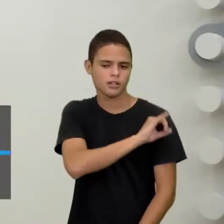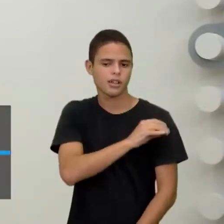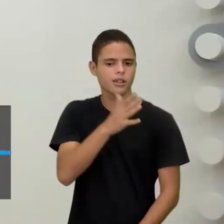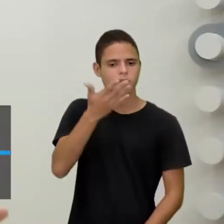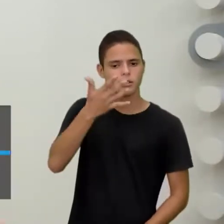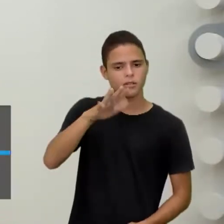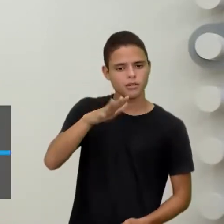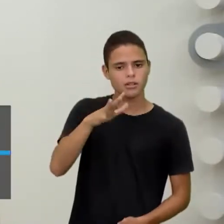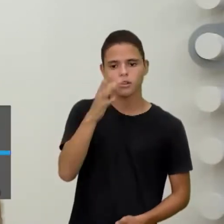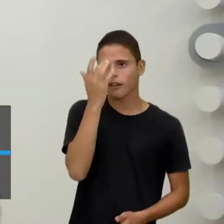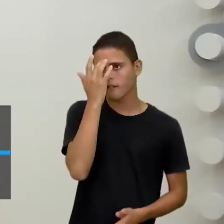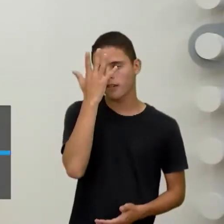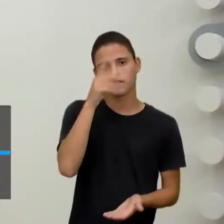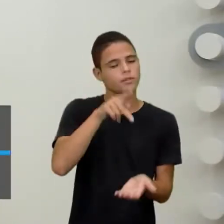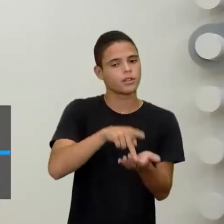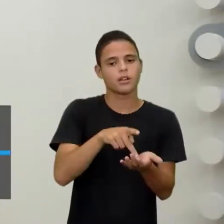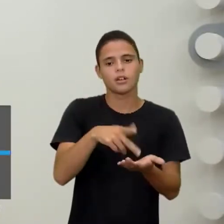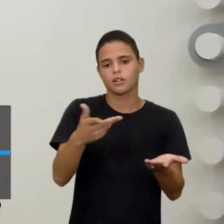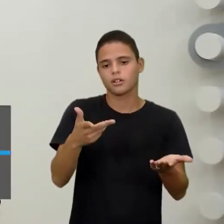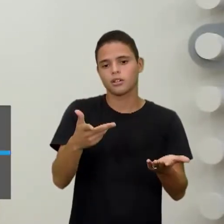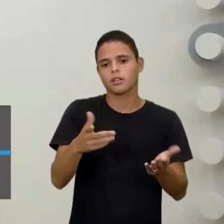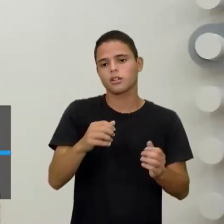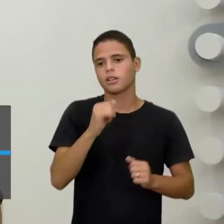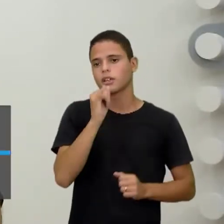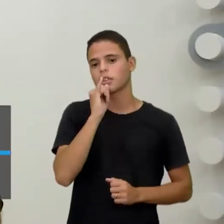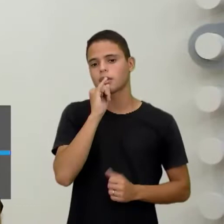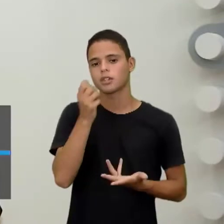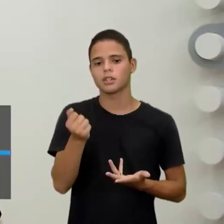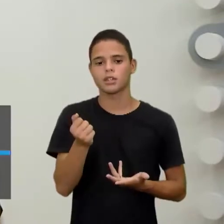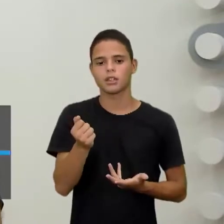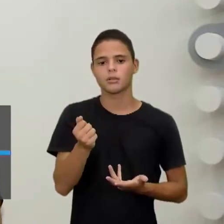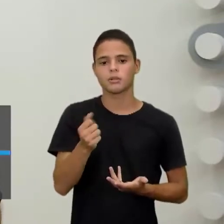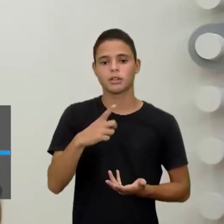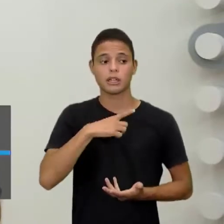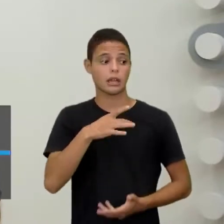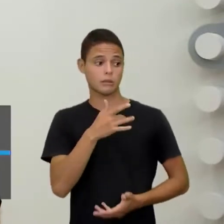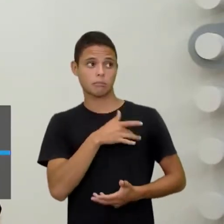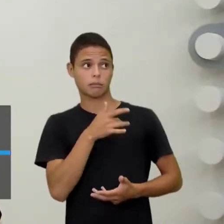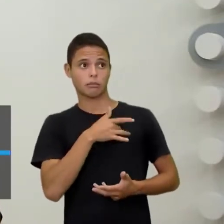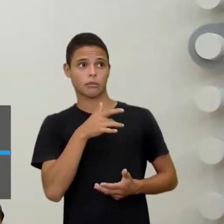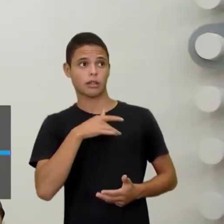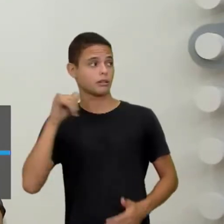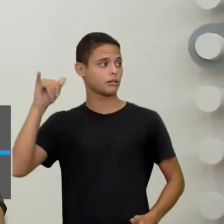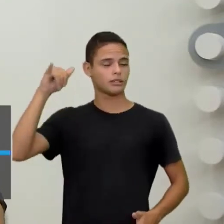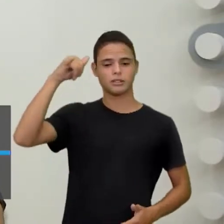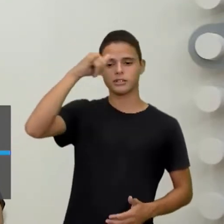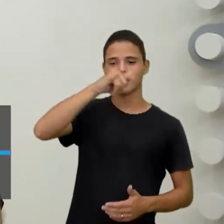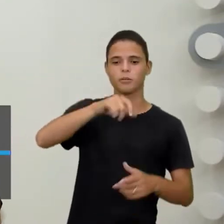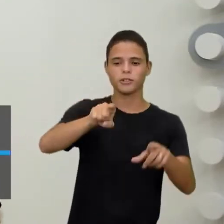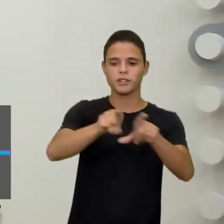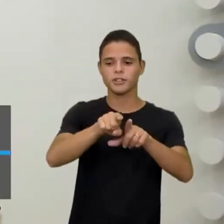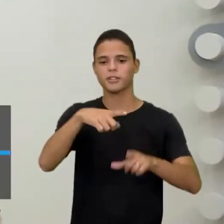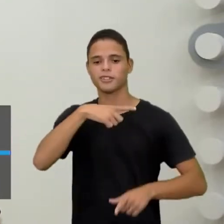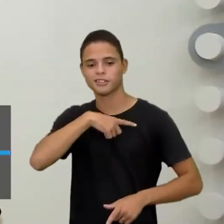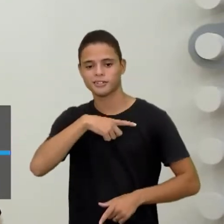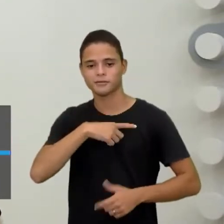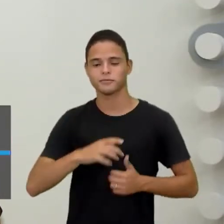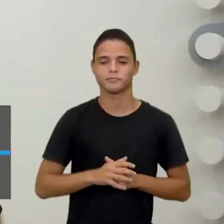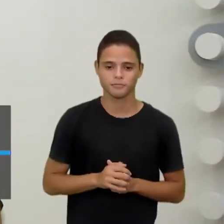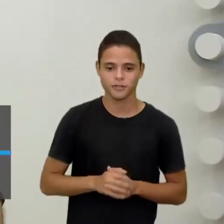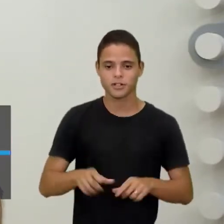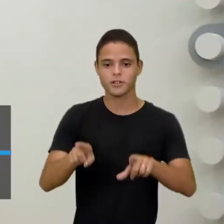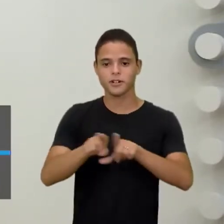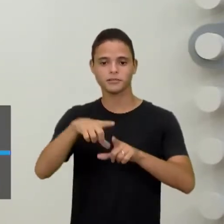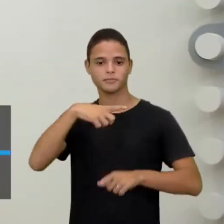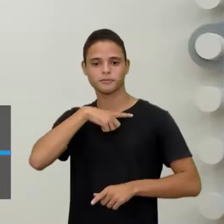pouco menos, é fato. Agora, você falar que tem medo de altura no voo de avião, que, olha, a pessoa, sei lá, você é